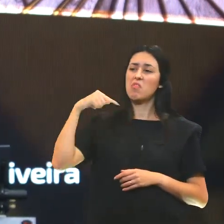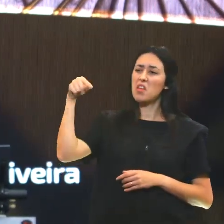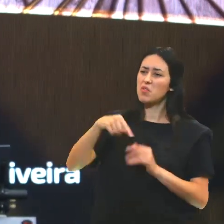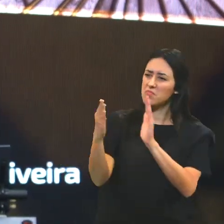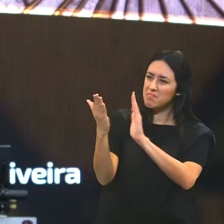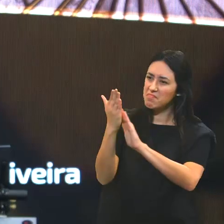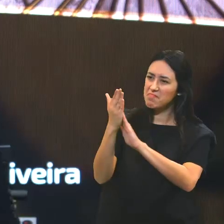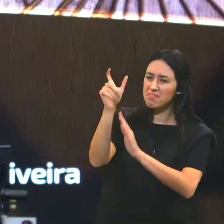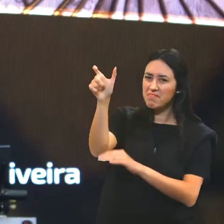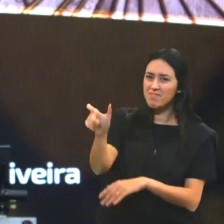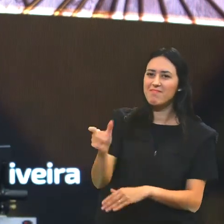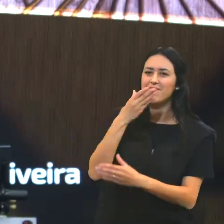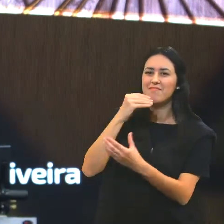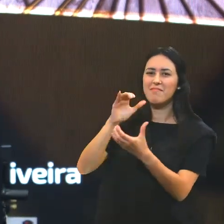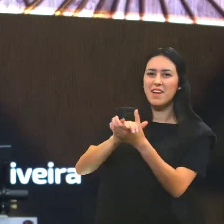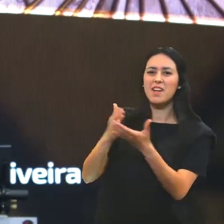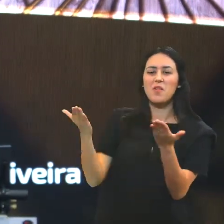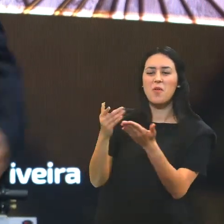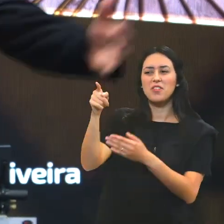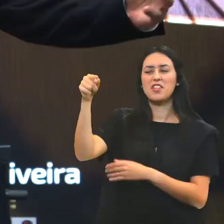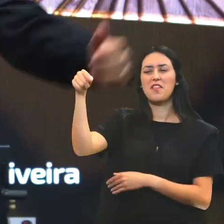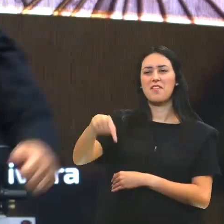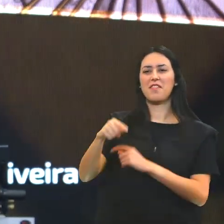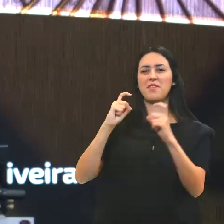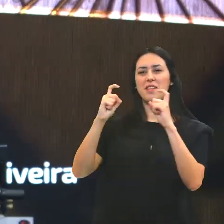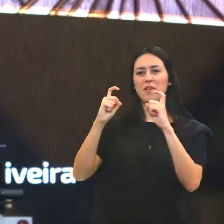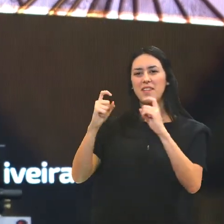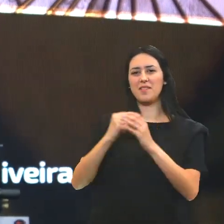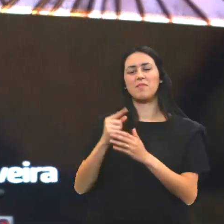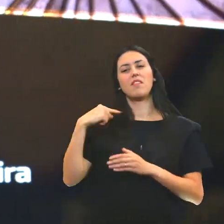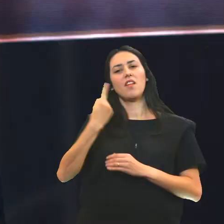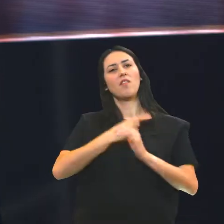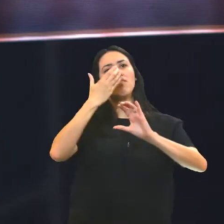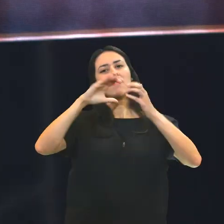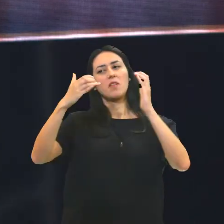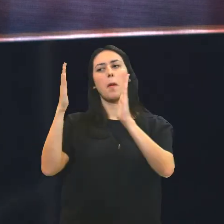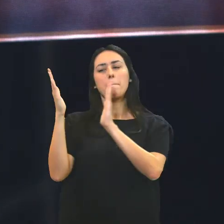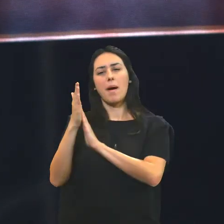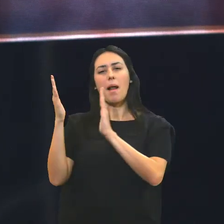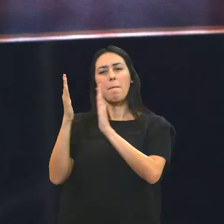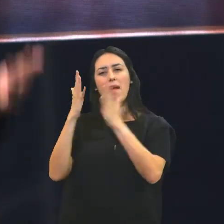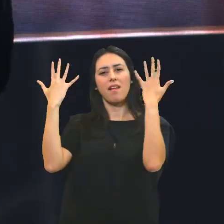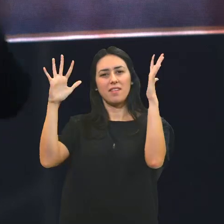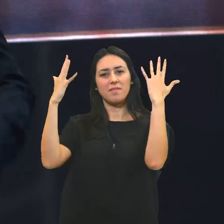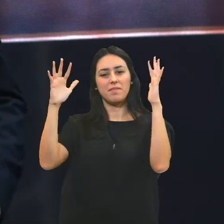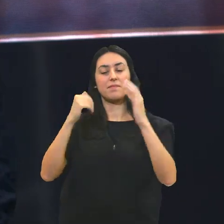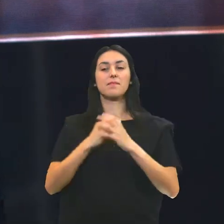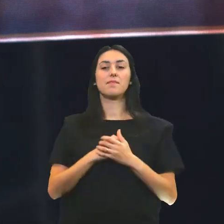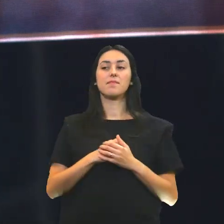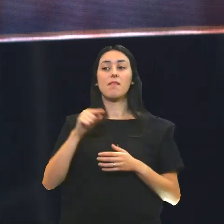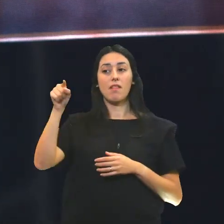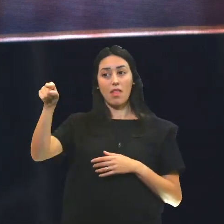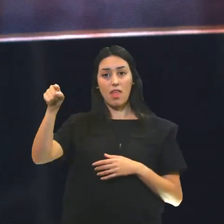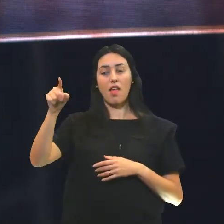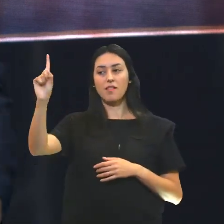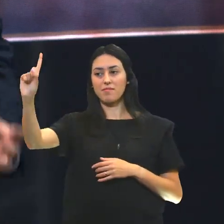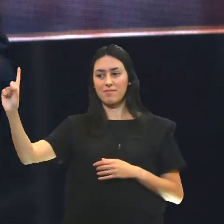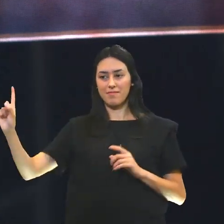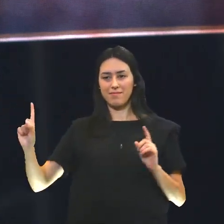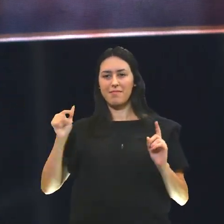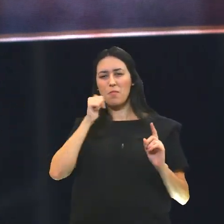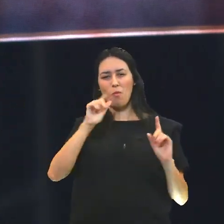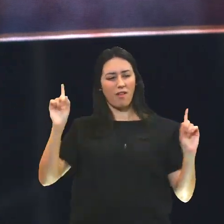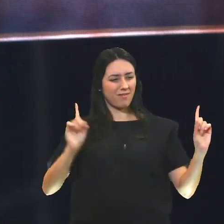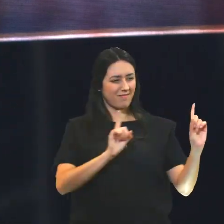ele está na reunião hoje. E nós cantamos parabéns. E aí ele subiu ao palco para dar um abraço nela. E sabe